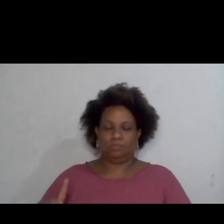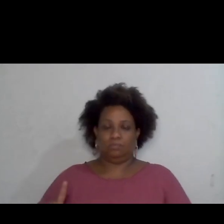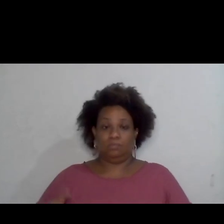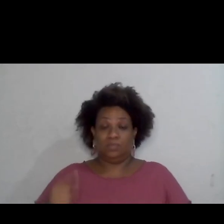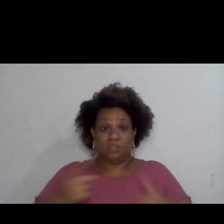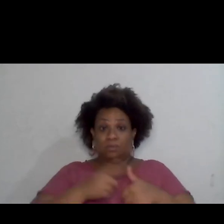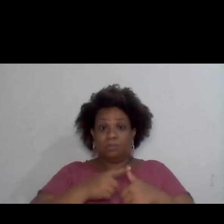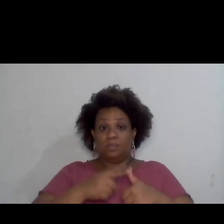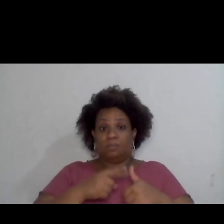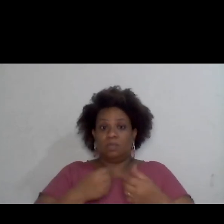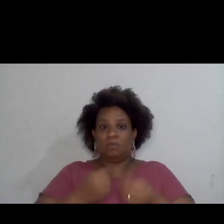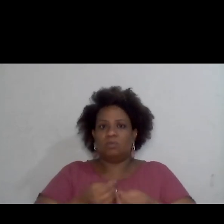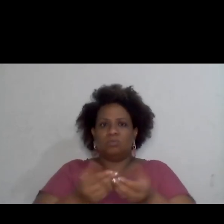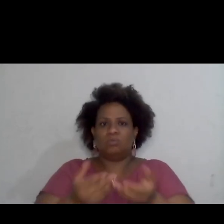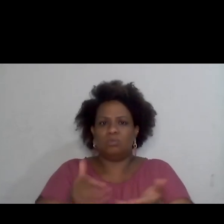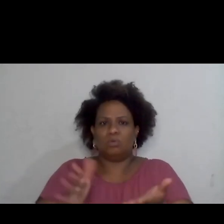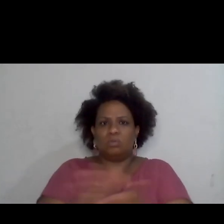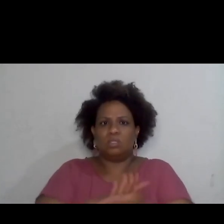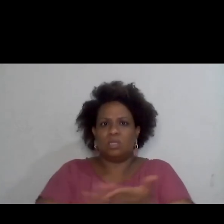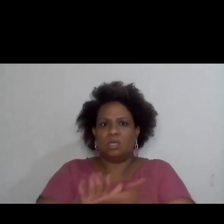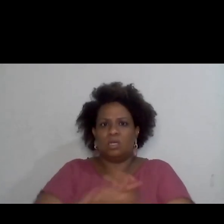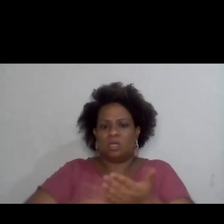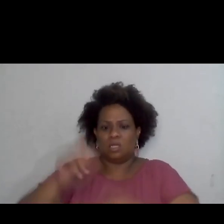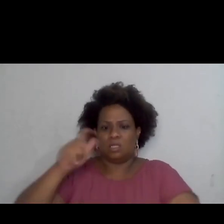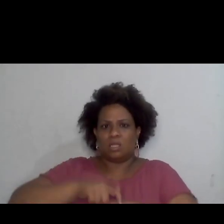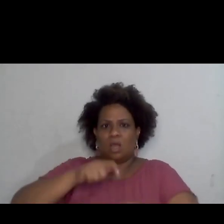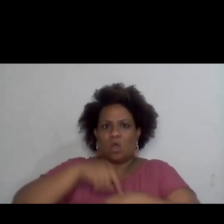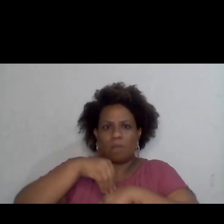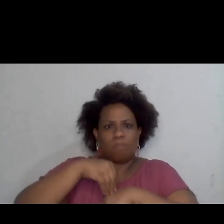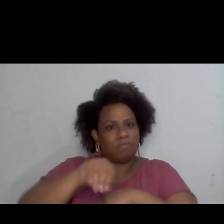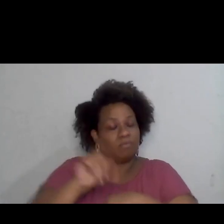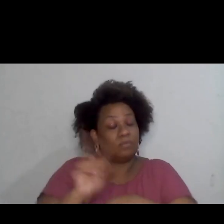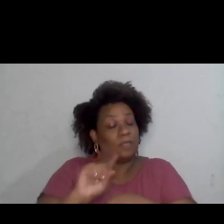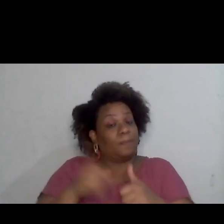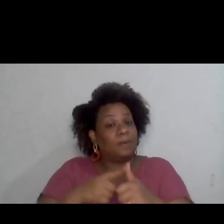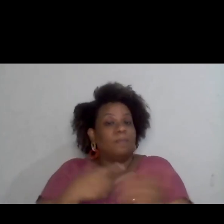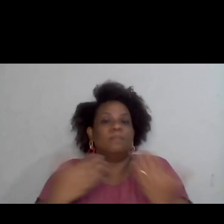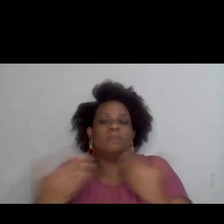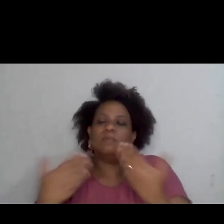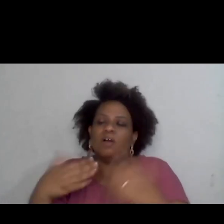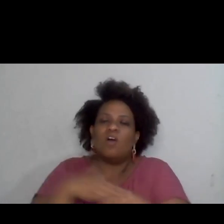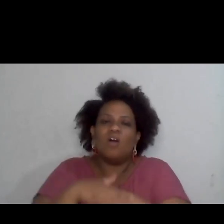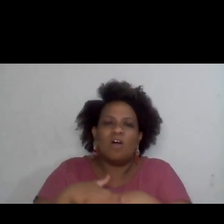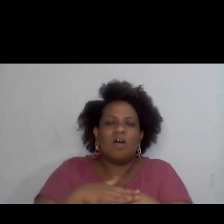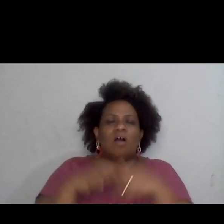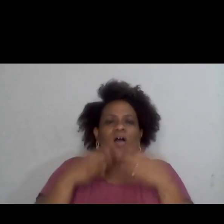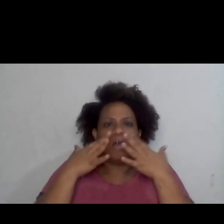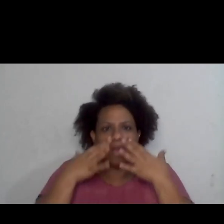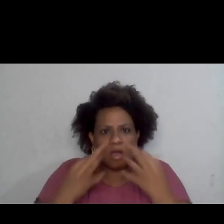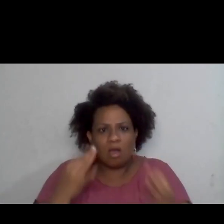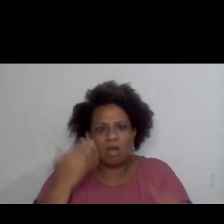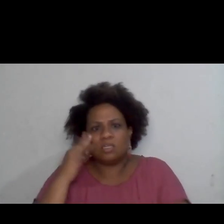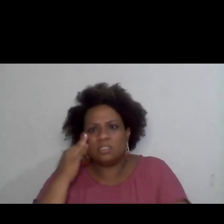trouxe nada ferro e fogo para vocês, porque a ideia é a gente conversar, entender, conhecer as